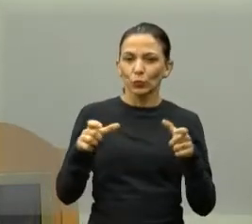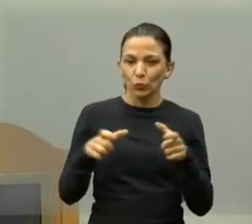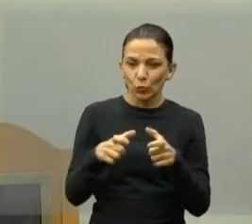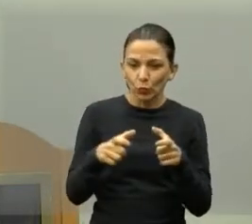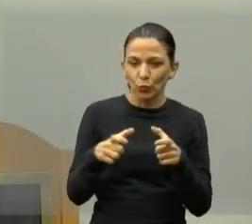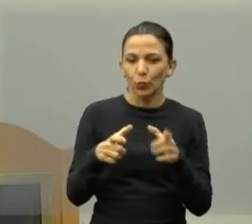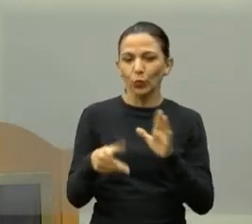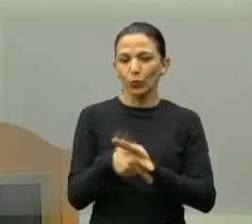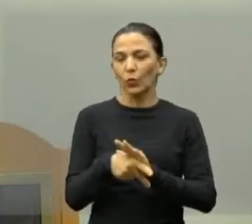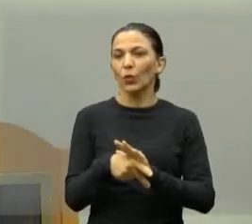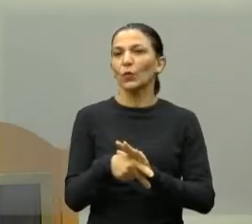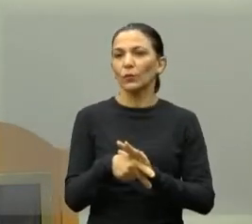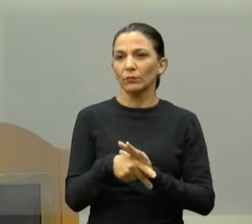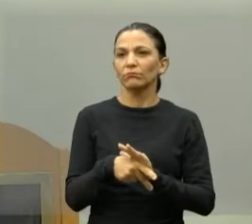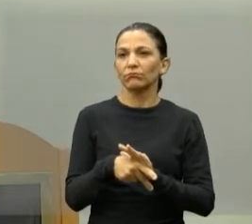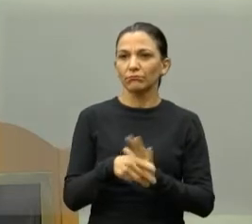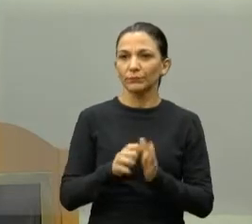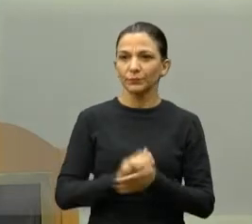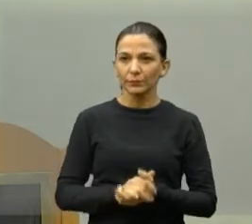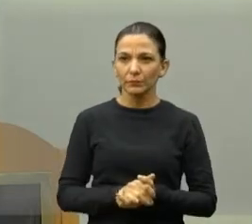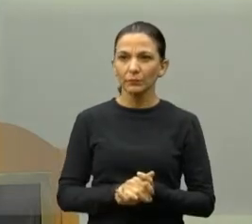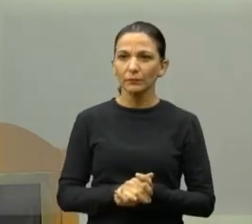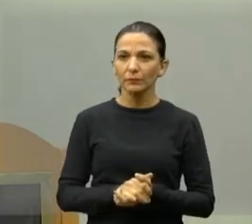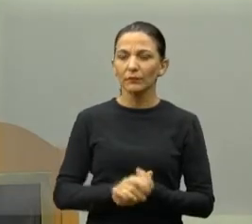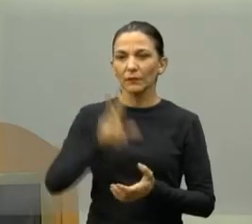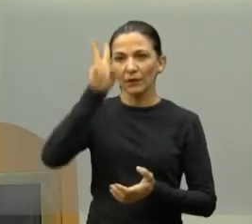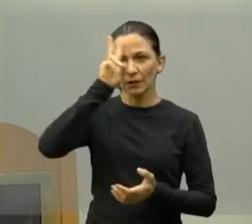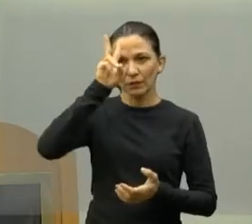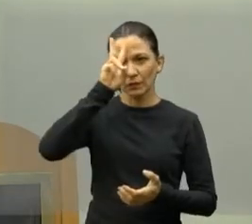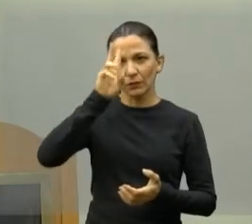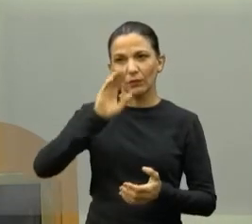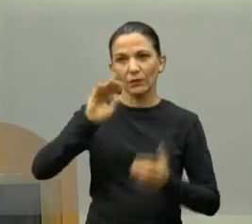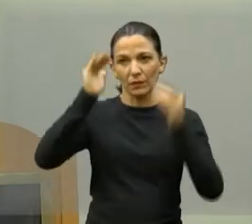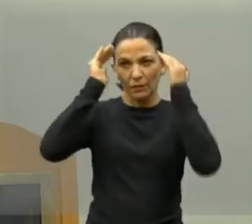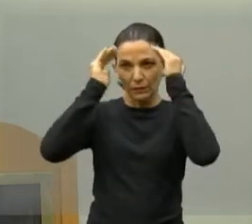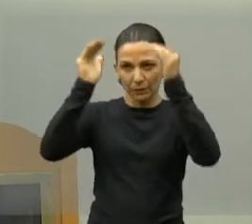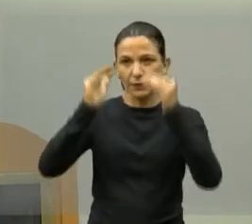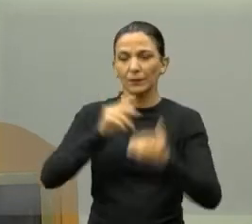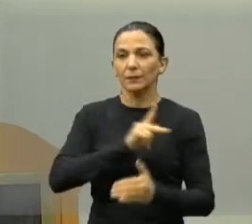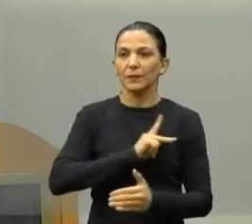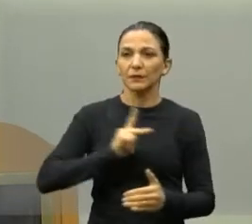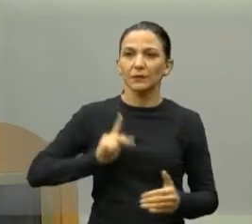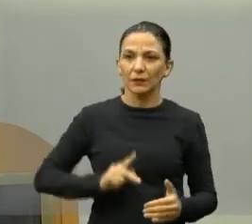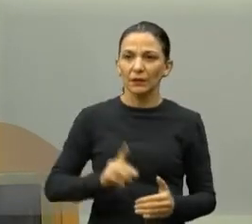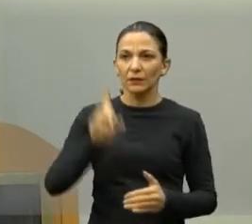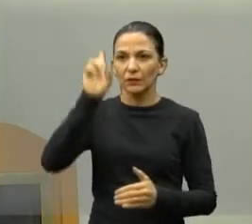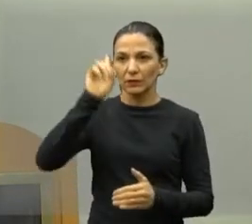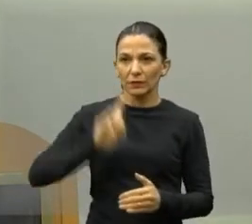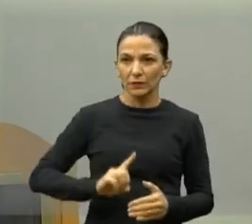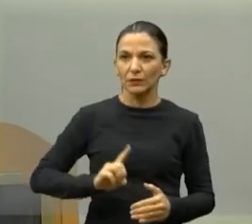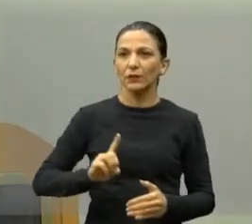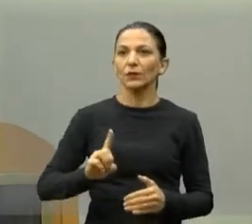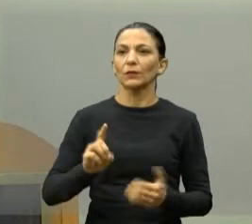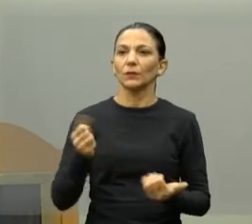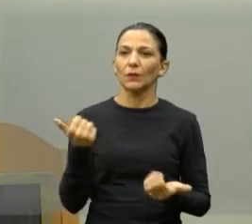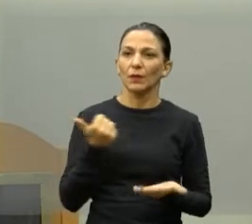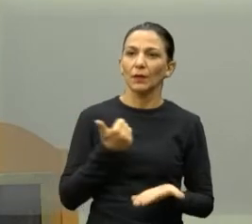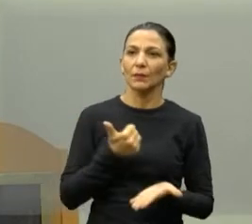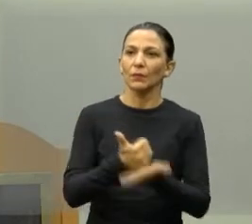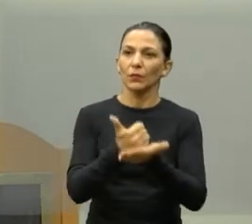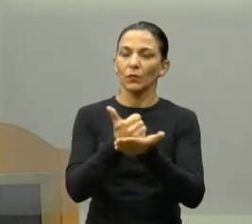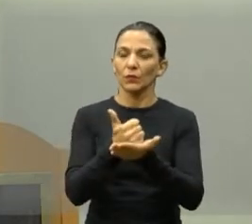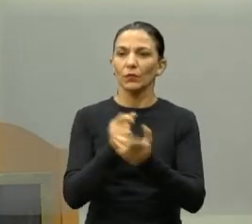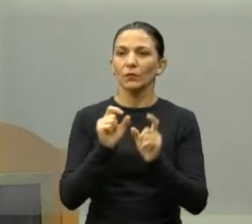quero dar os parabéns aqui a história da Ferroviária meu respeito ao presidente salmaso a toda a direção a todo o suporte